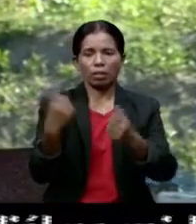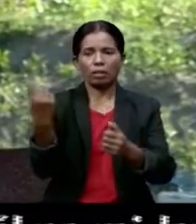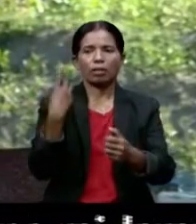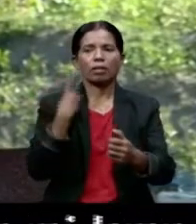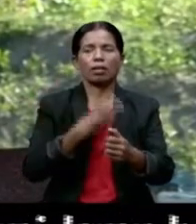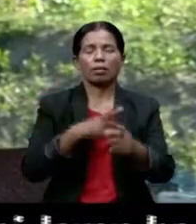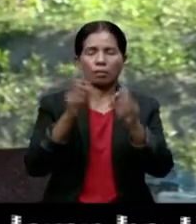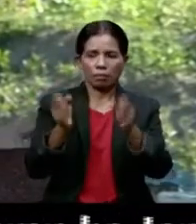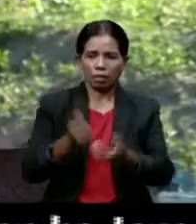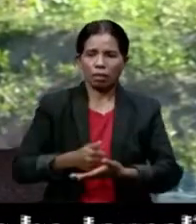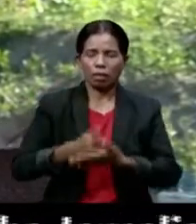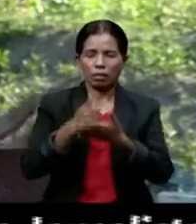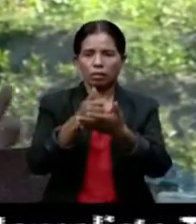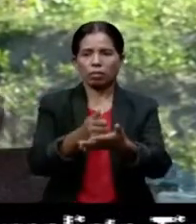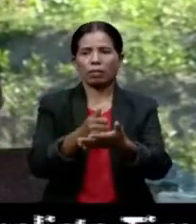bela ajuda,